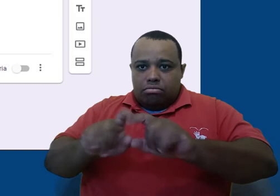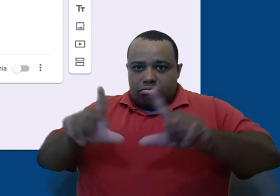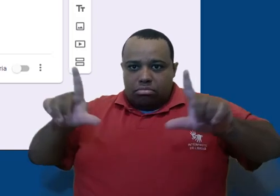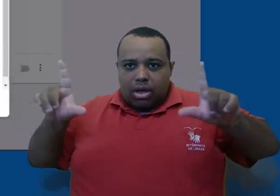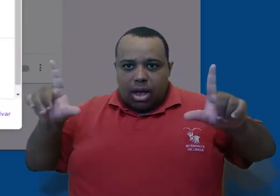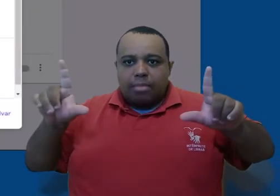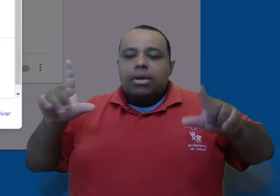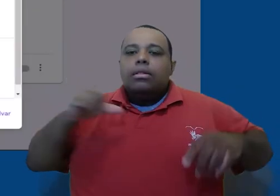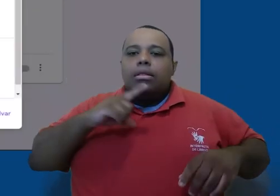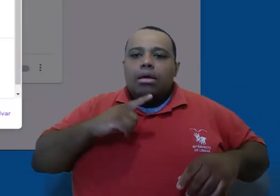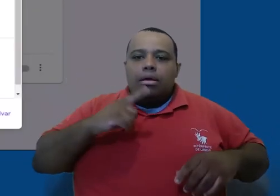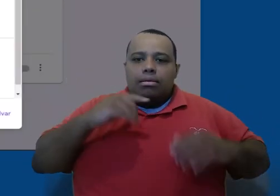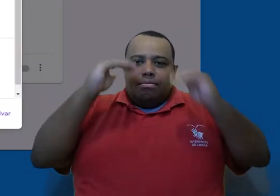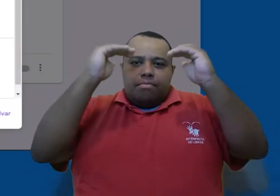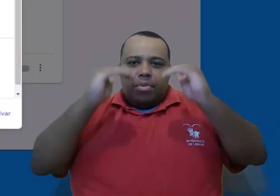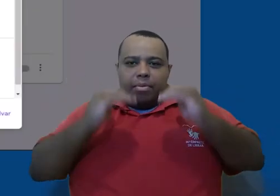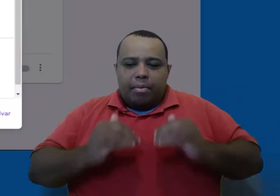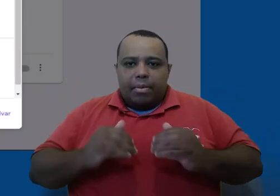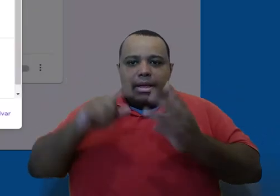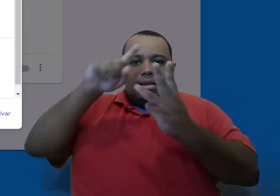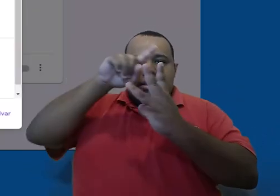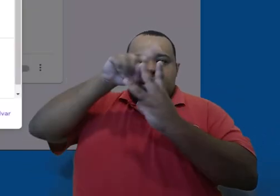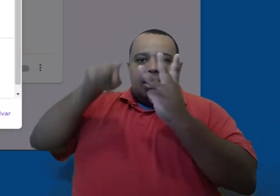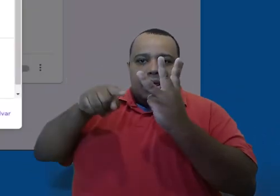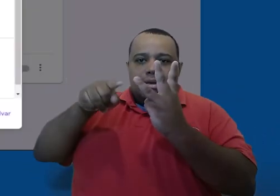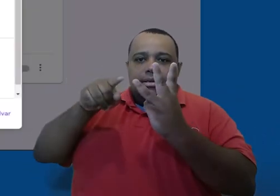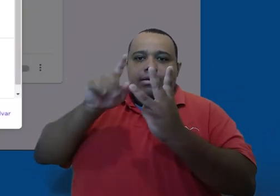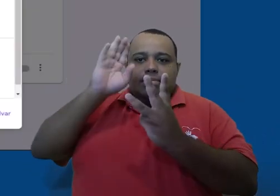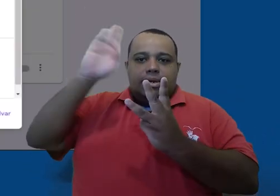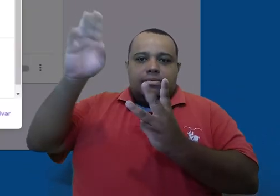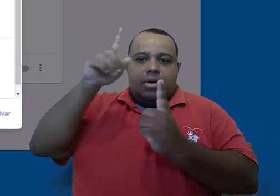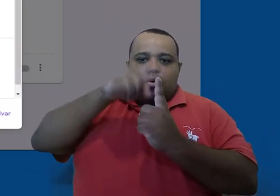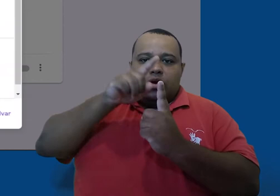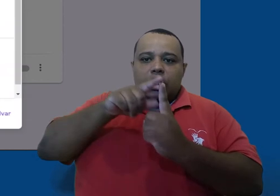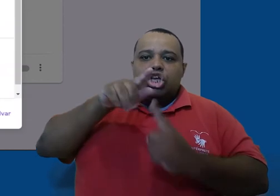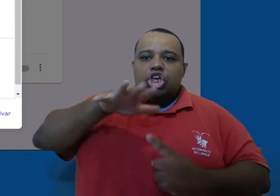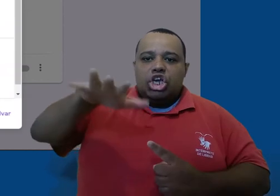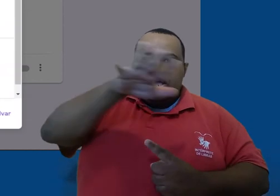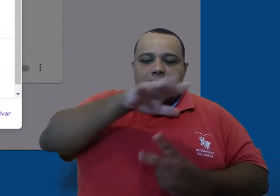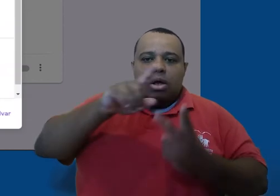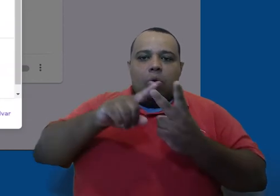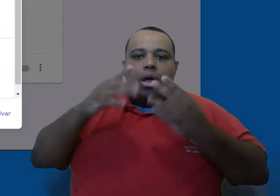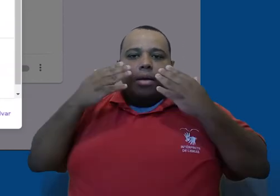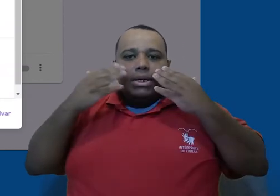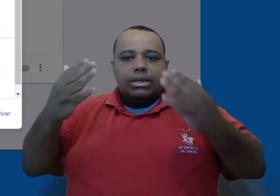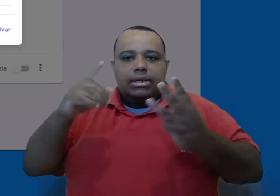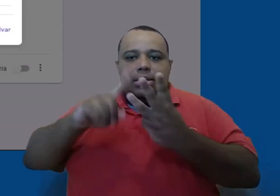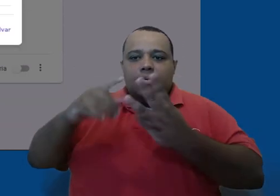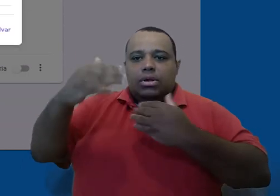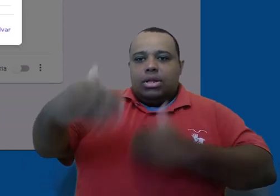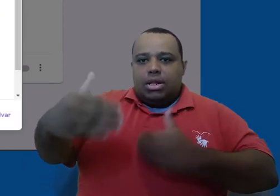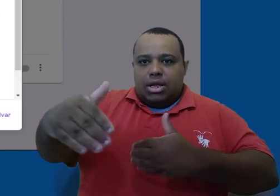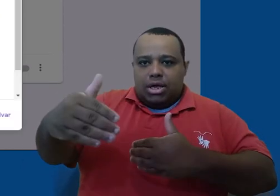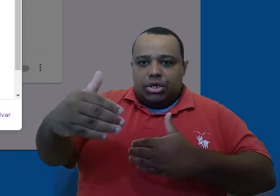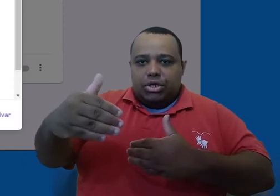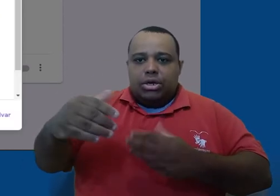quando clicamos na engrenagem uma janela pop-up aparece com três diferentes Abas a de geral de apresentação